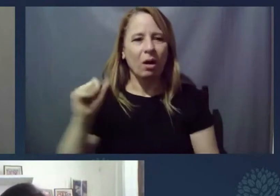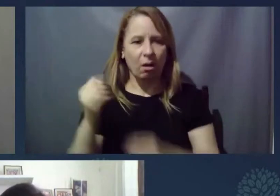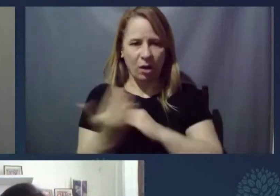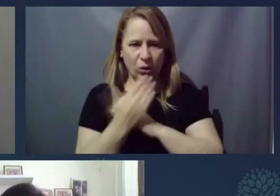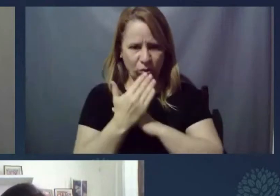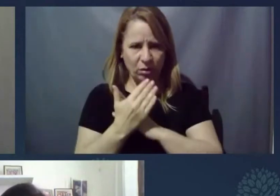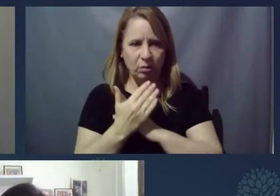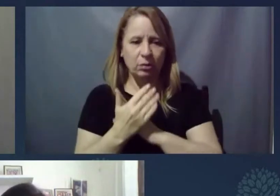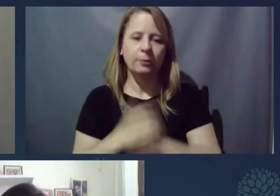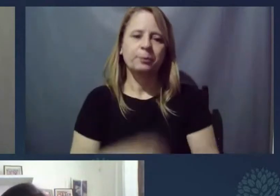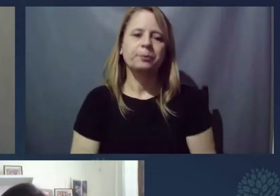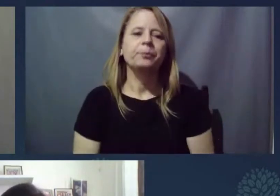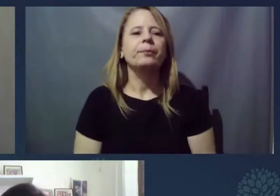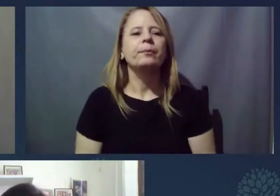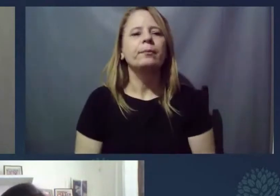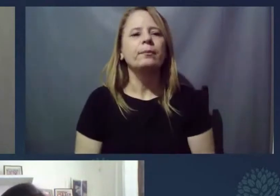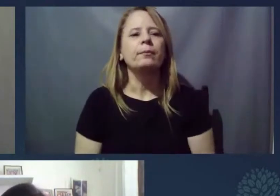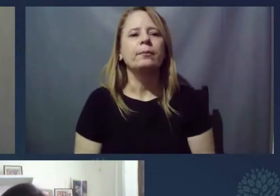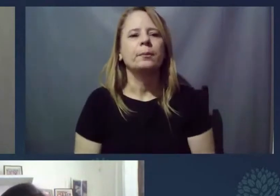gente sabe que